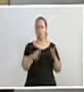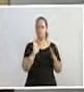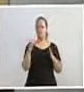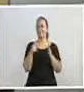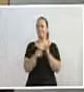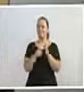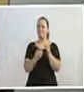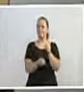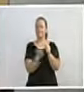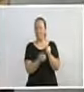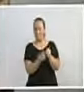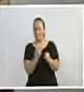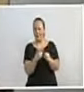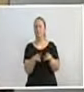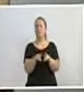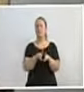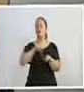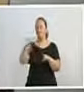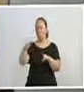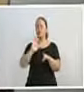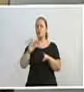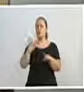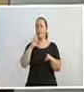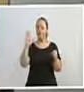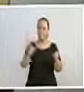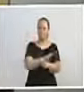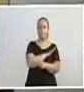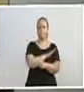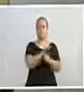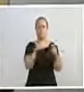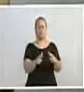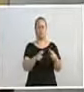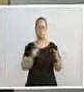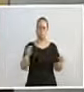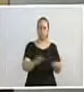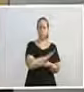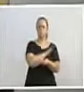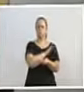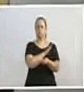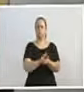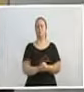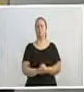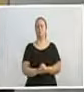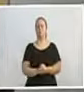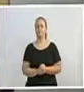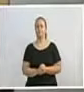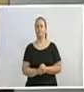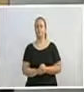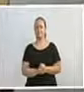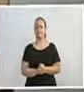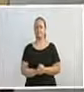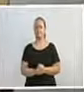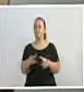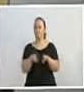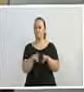no SAMAI, vereador Sérgio assim, e já estavam tampando o buraco lá. Cheguei lá, já tinha um caminhão da Odebrecht Ambiental tampando o buraco, e